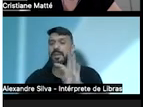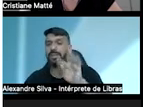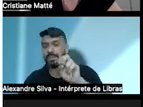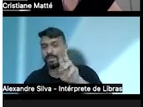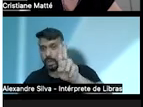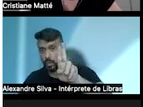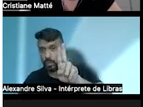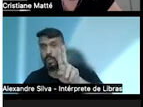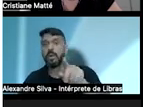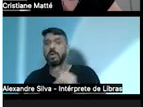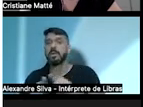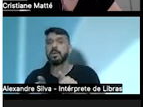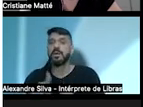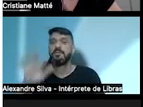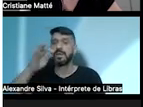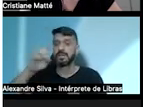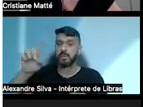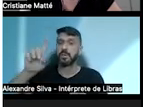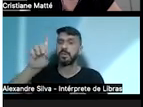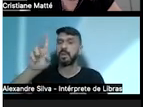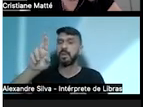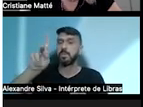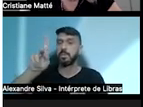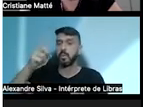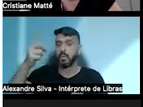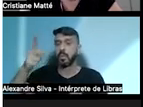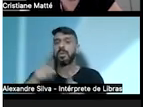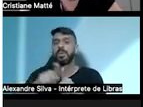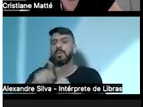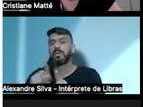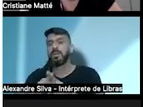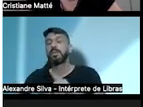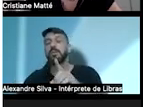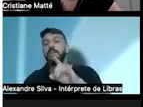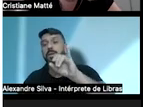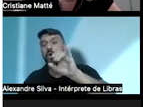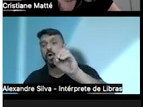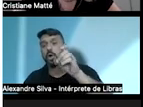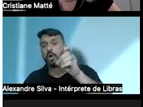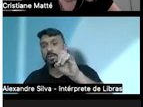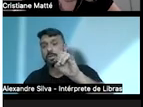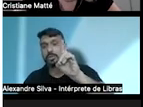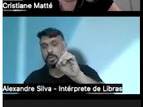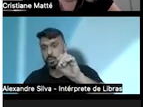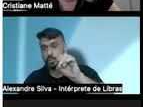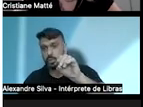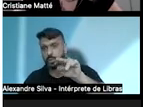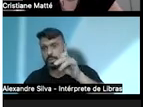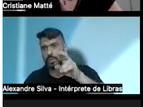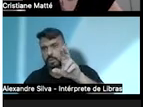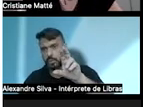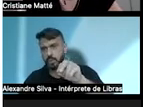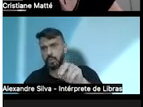aumento da fissão mitocondrial via DRP1 e com um aumento excessivo dos níveis de óxido nítrico, que, quando produzidos pela inose, eles podem